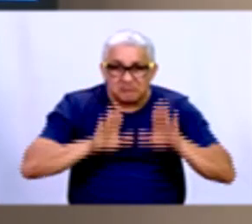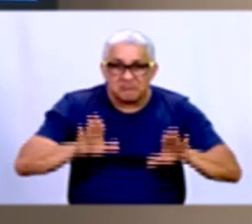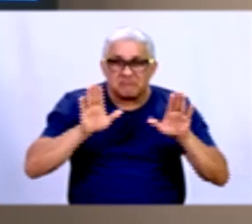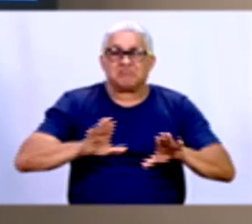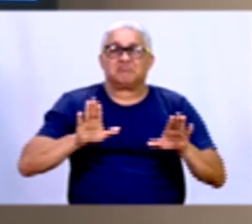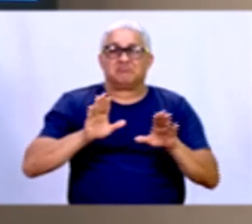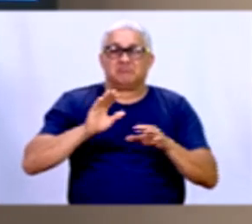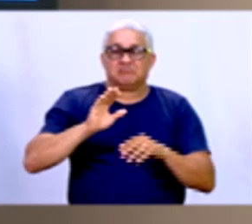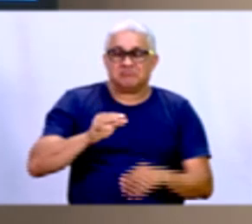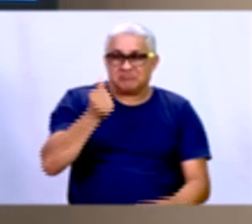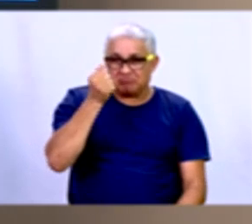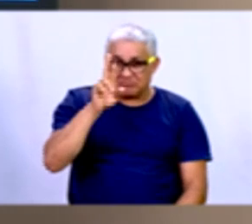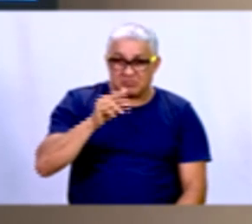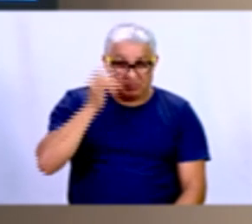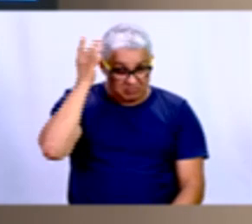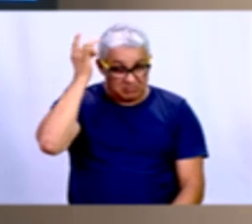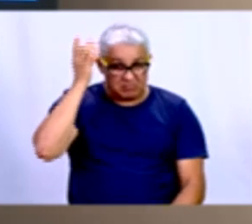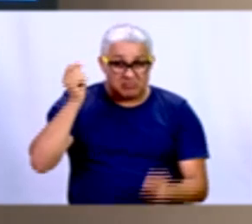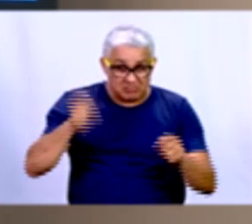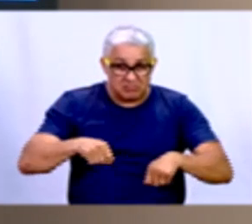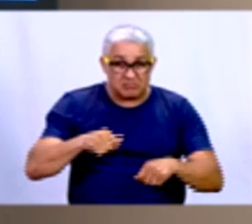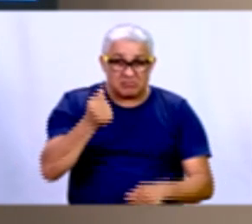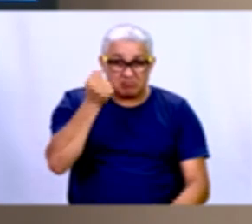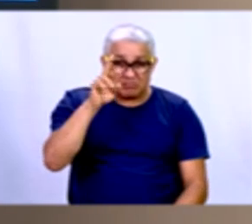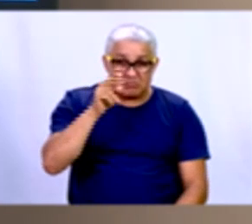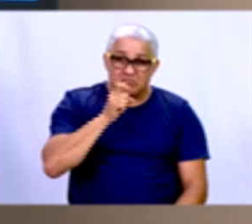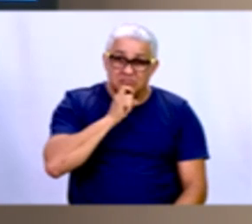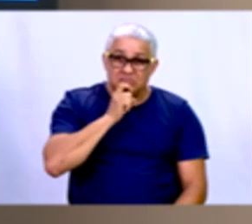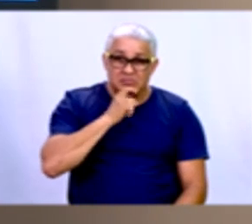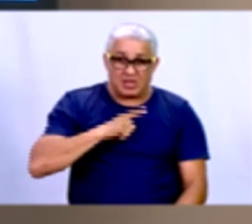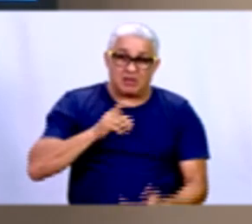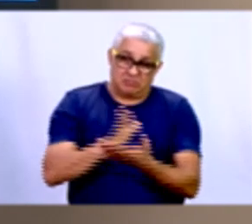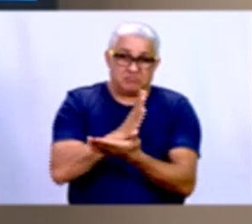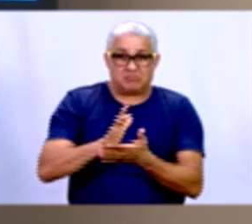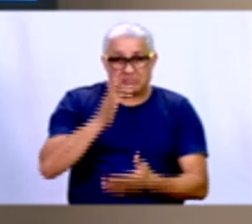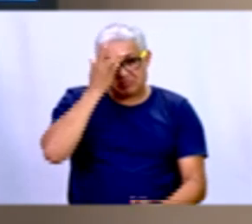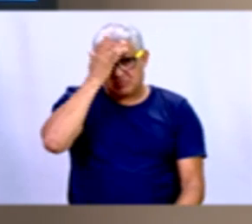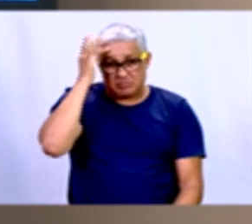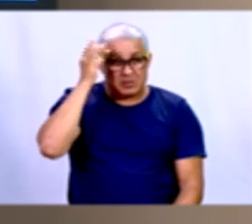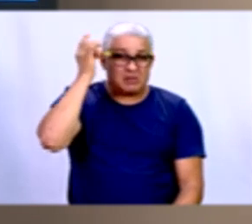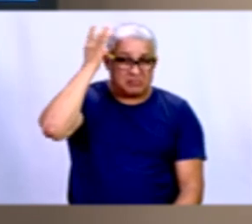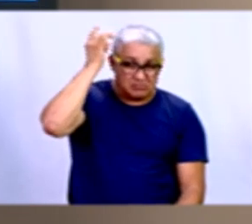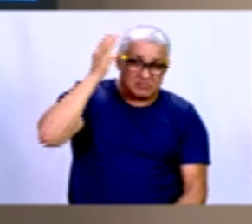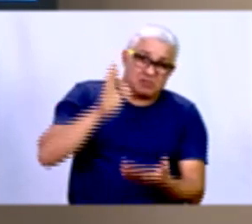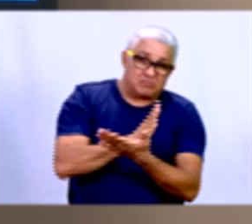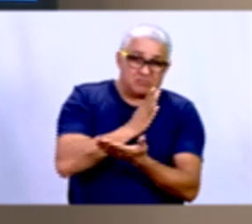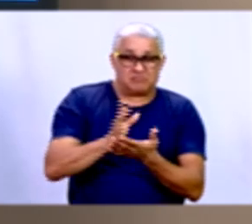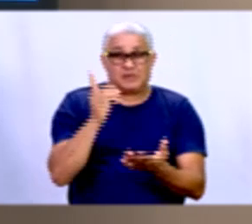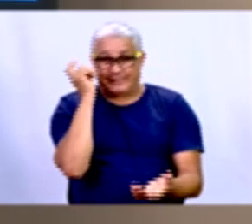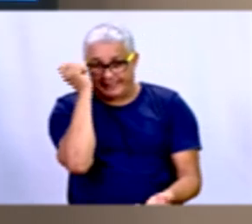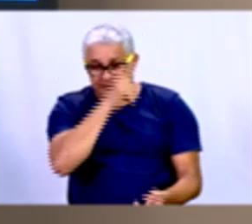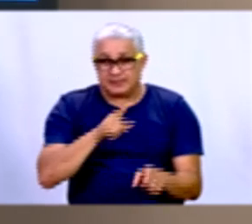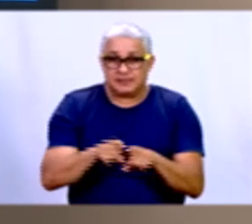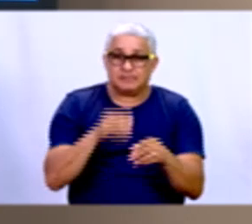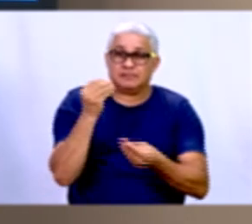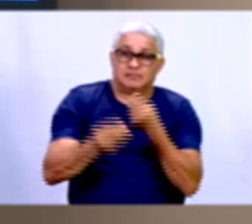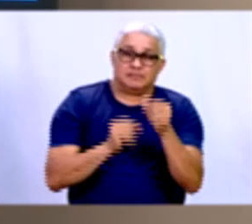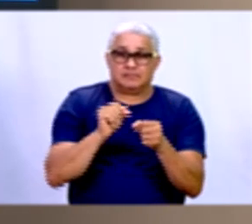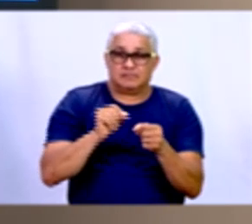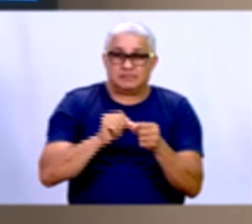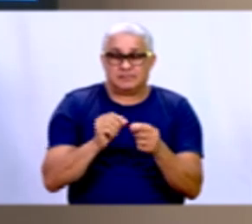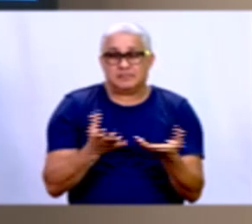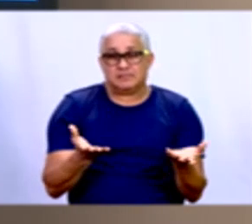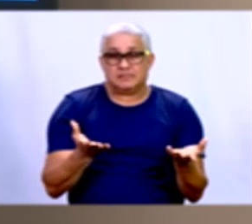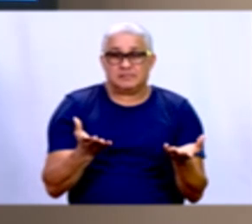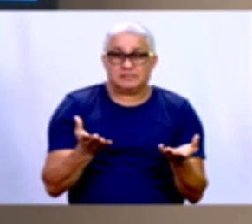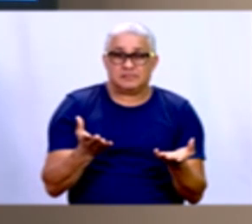de coisa ali. É fácil de usar? Tem gente que tem facilidade, tem gente que não tem facilidade. Como é que a gente faz com que esses equipamentos sejam